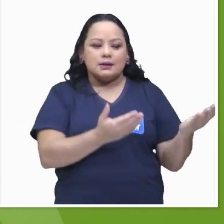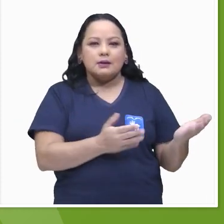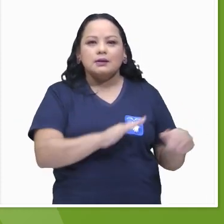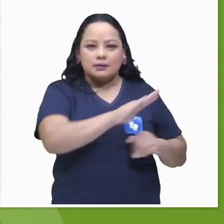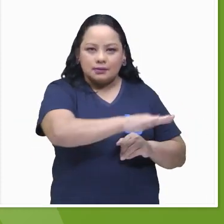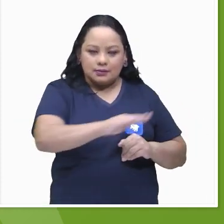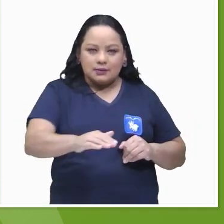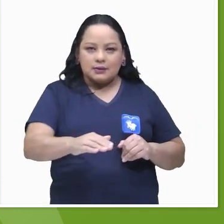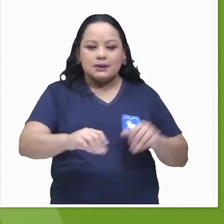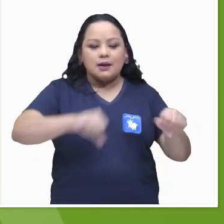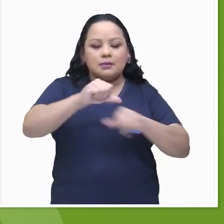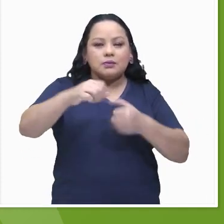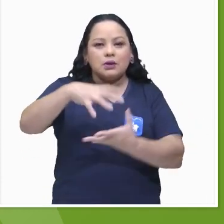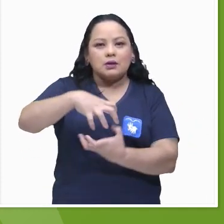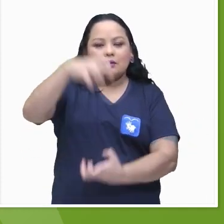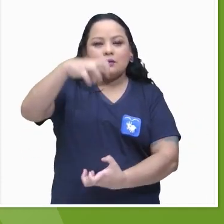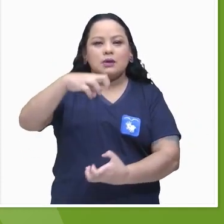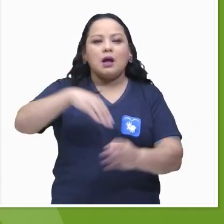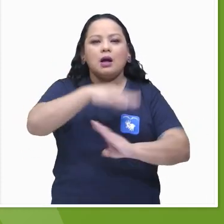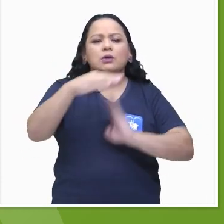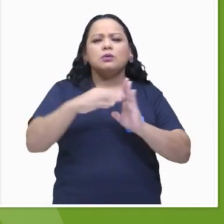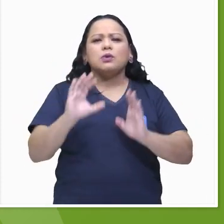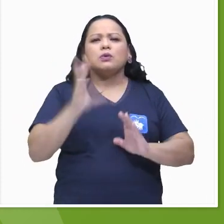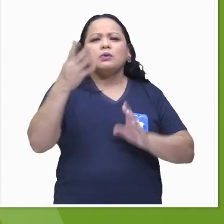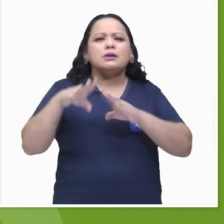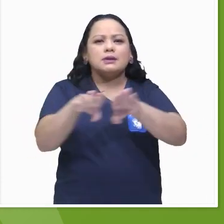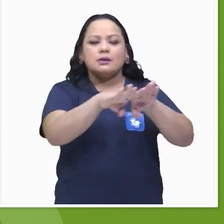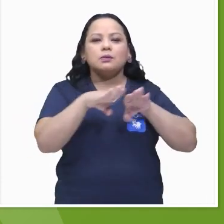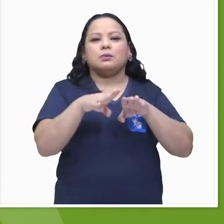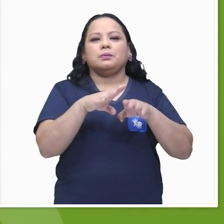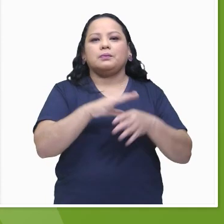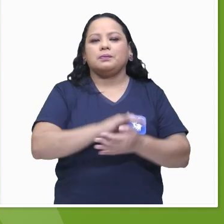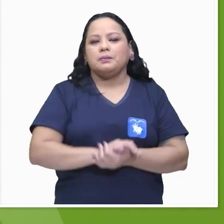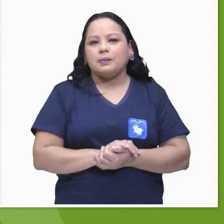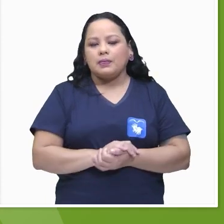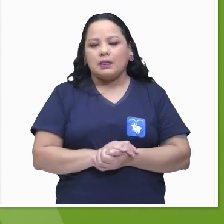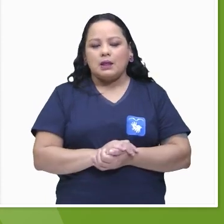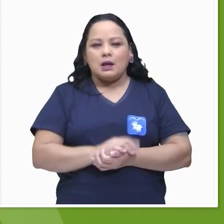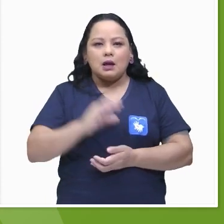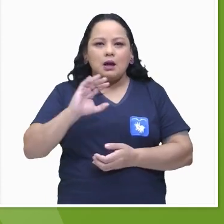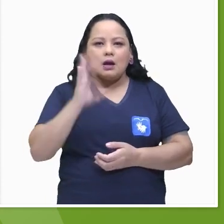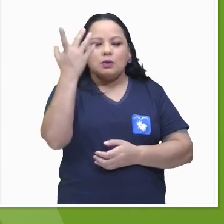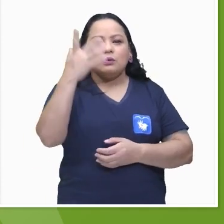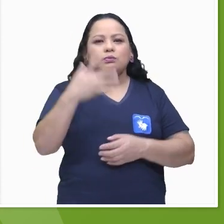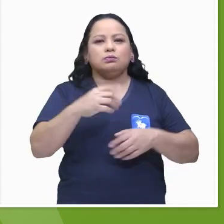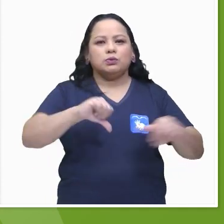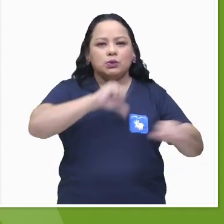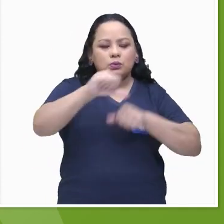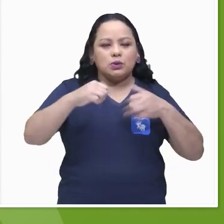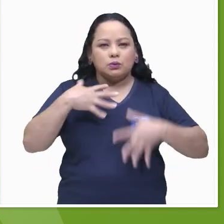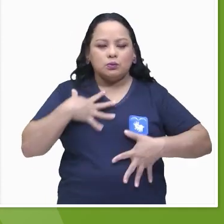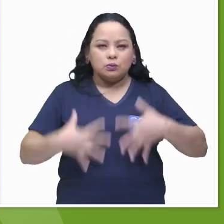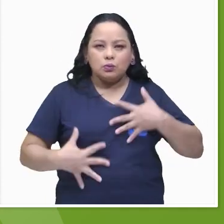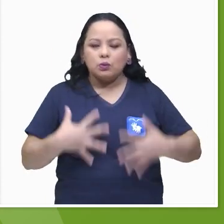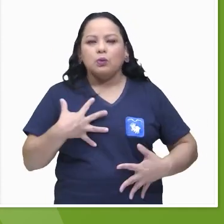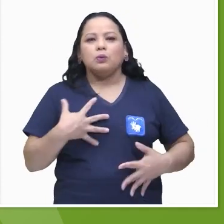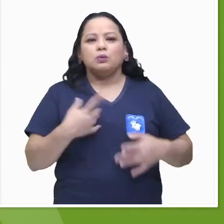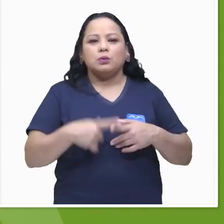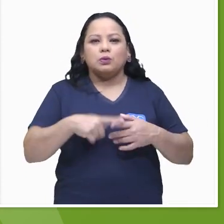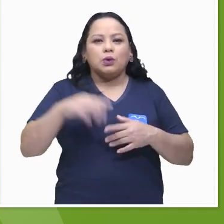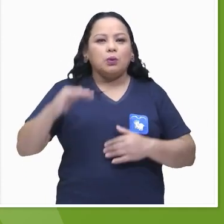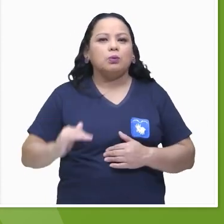Então, todas essas alterações acontecem ao mesmo tempo, né? Acontece ali a alteração física, então teve um estirão